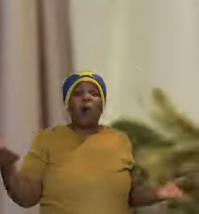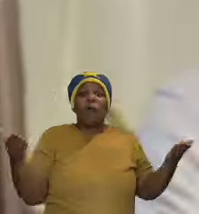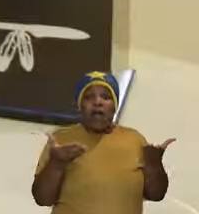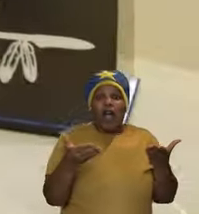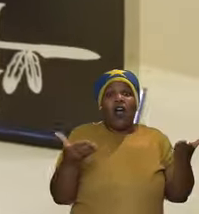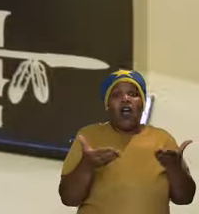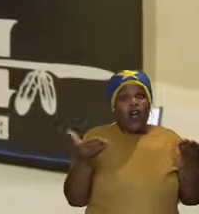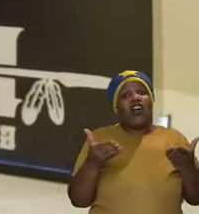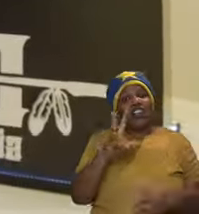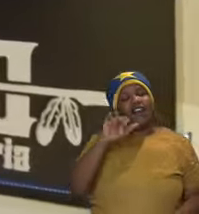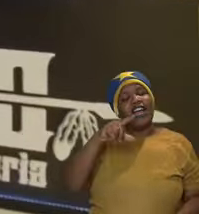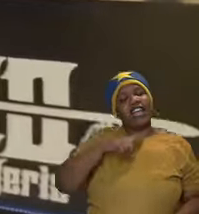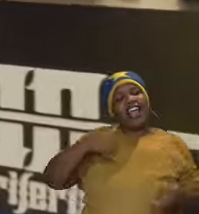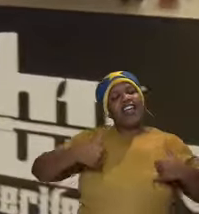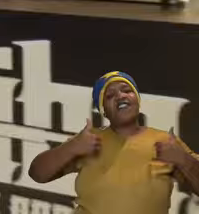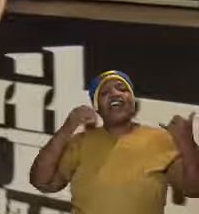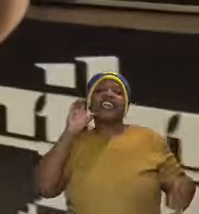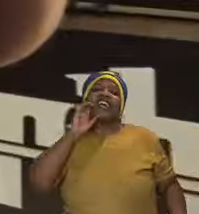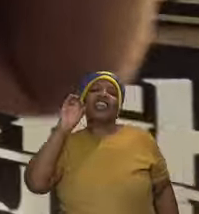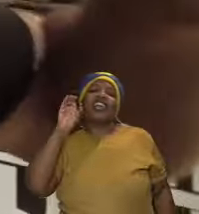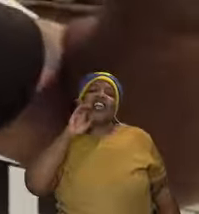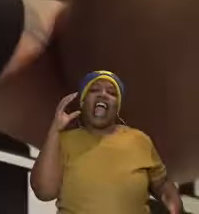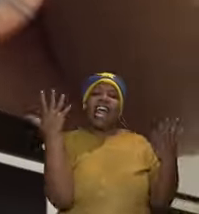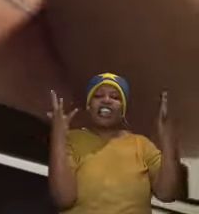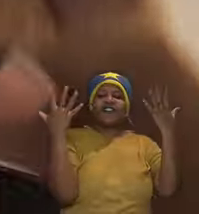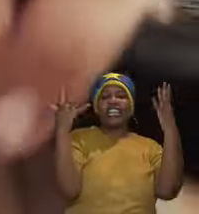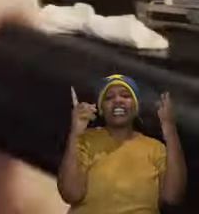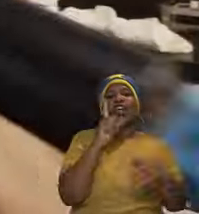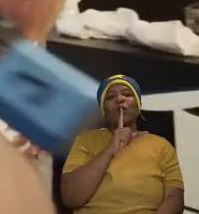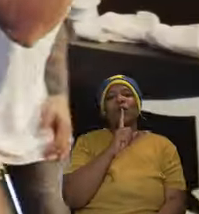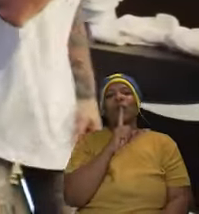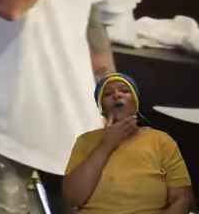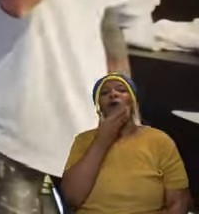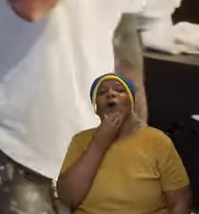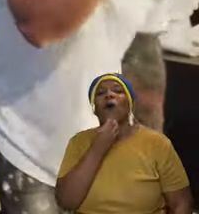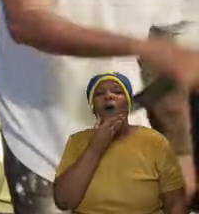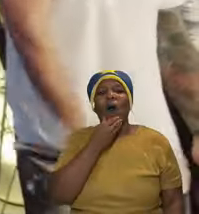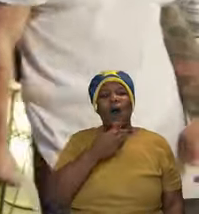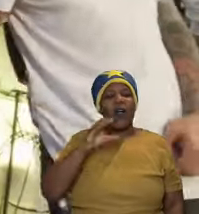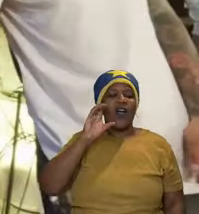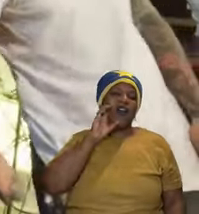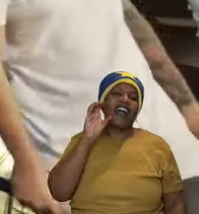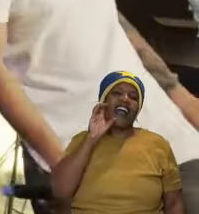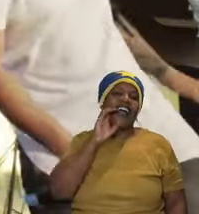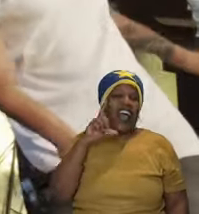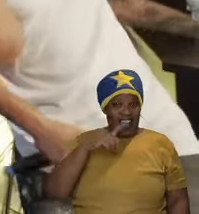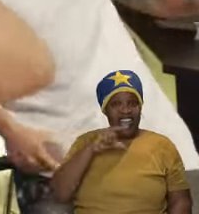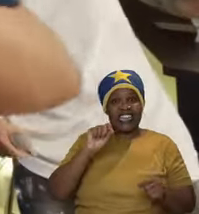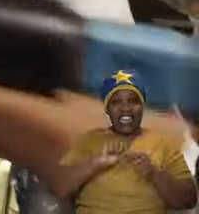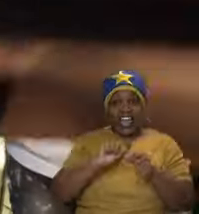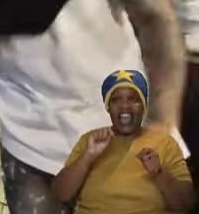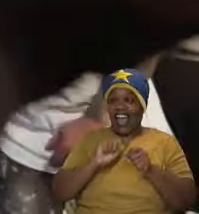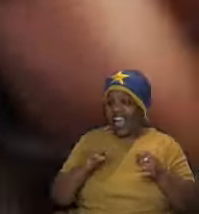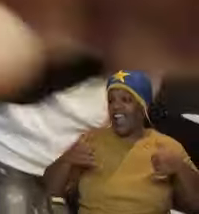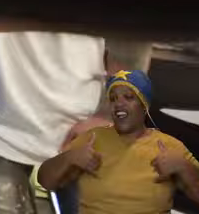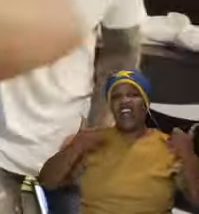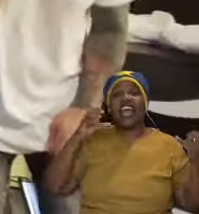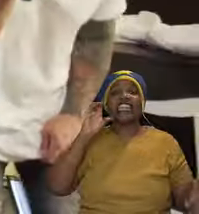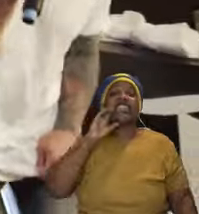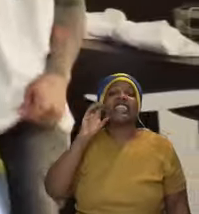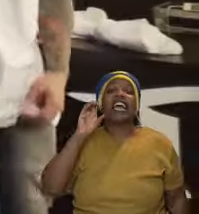na Colômbia, aniversário do colombiano. Hoje vai ter festa na